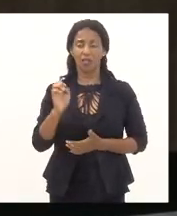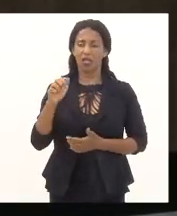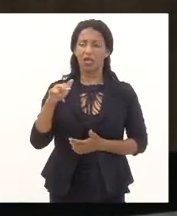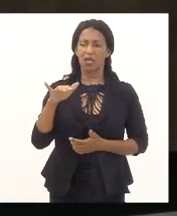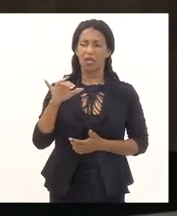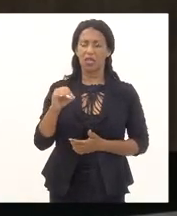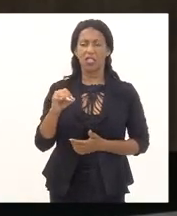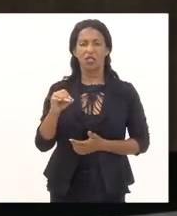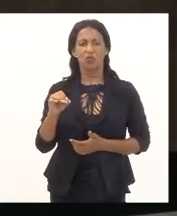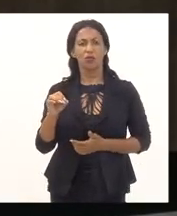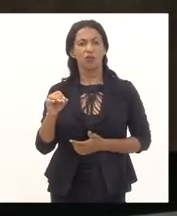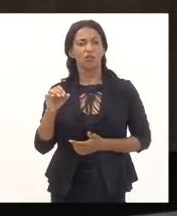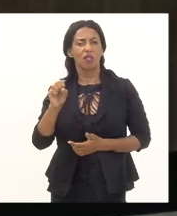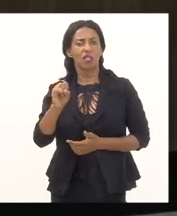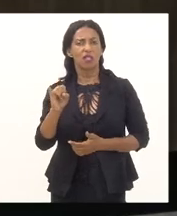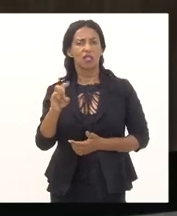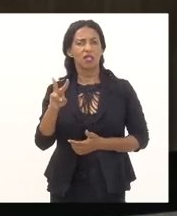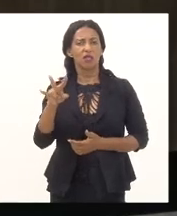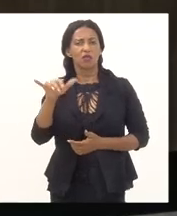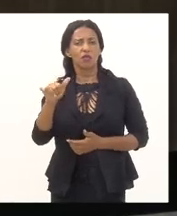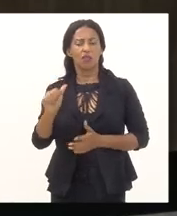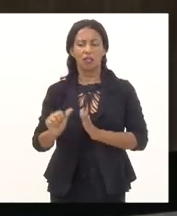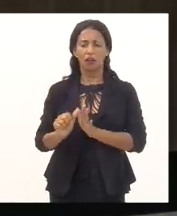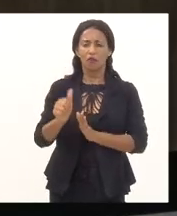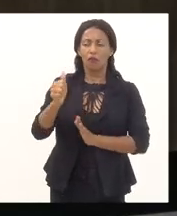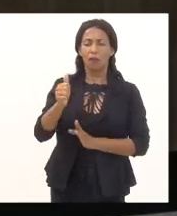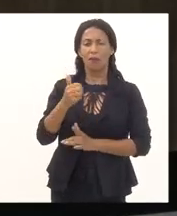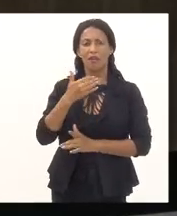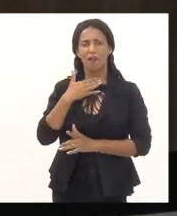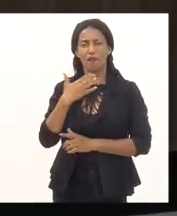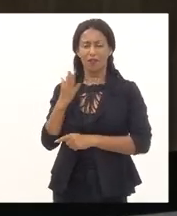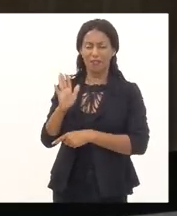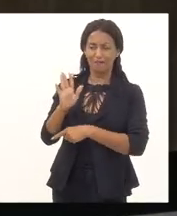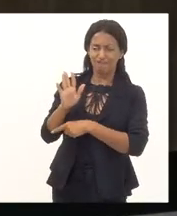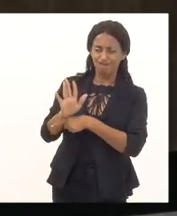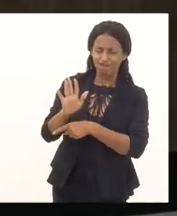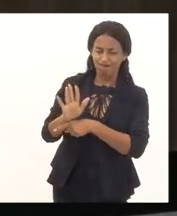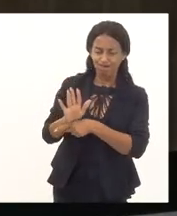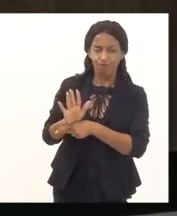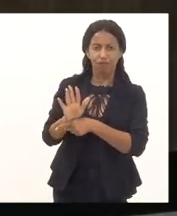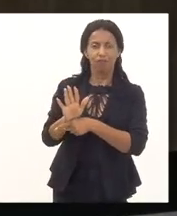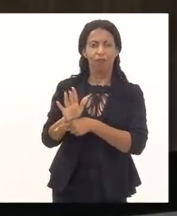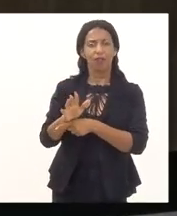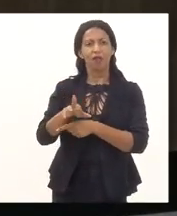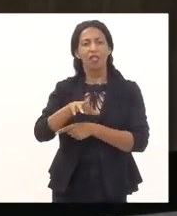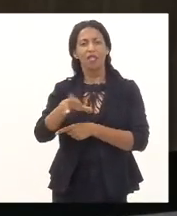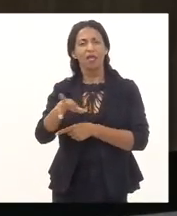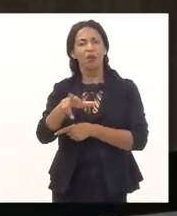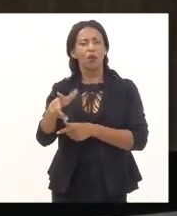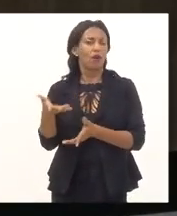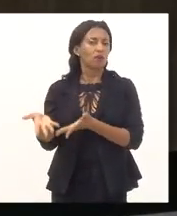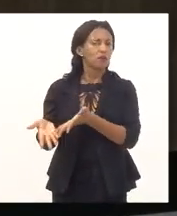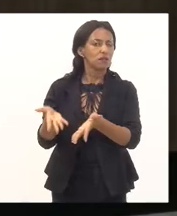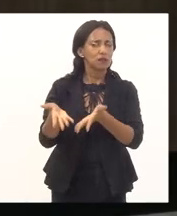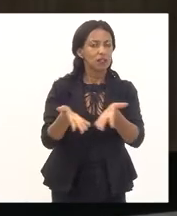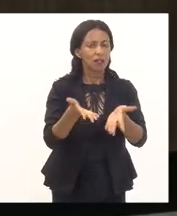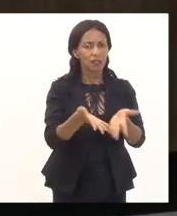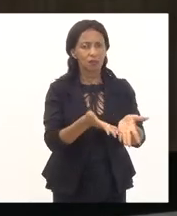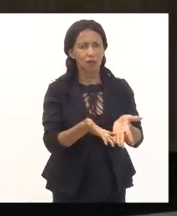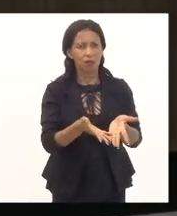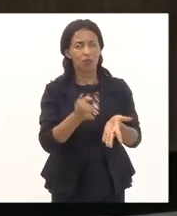das primeiras vozes a defender, né, que não há tratamento